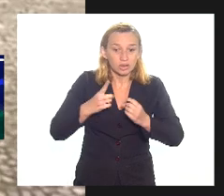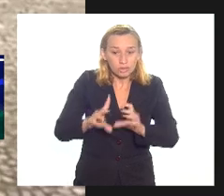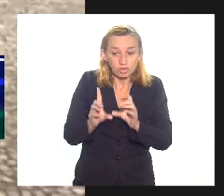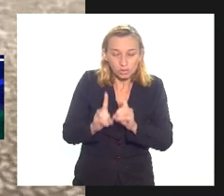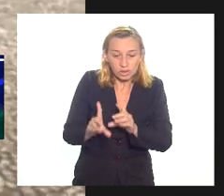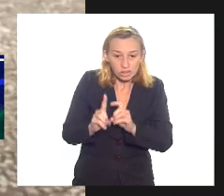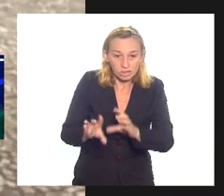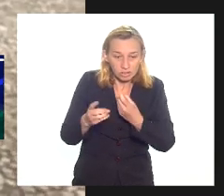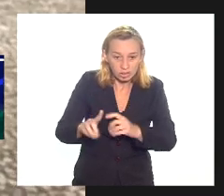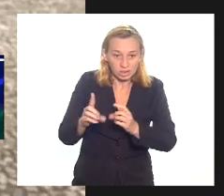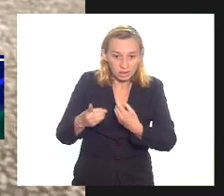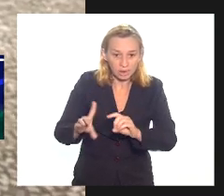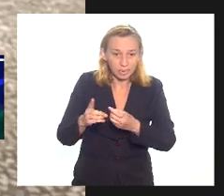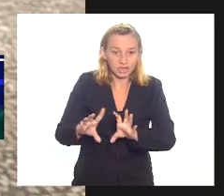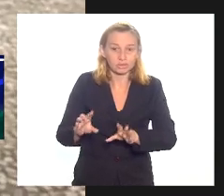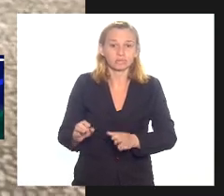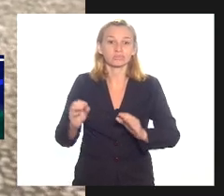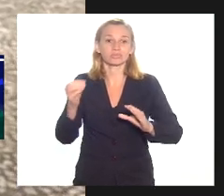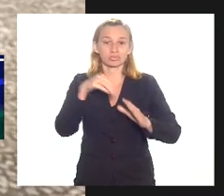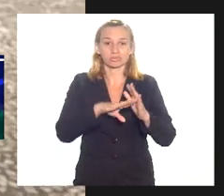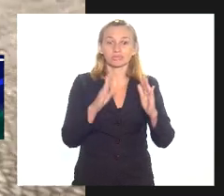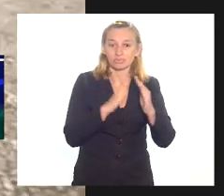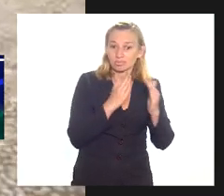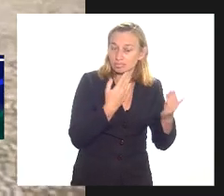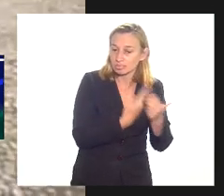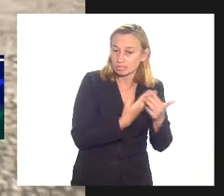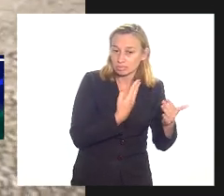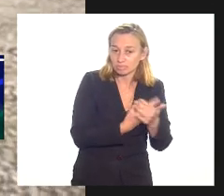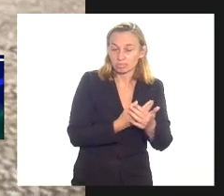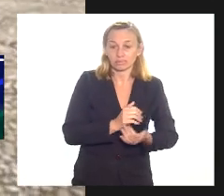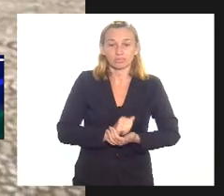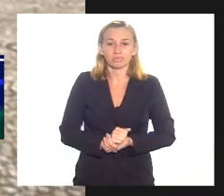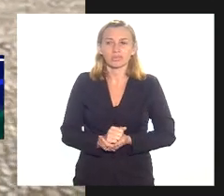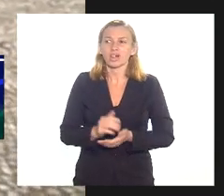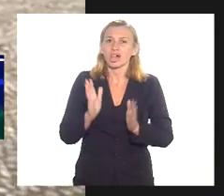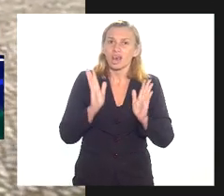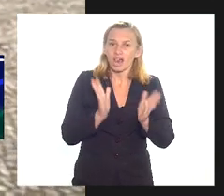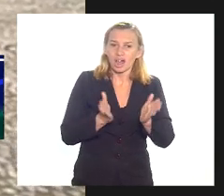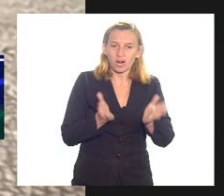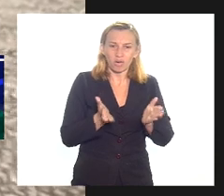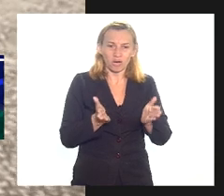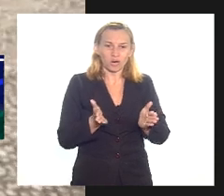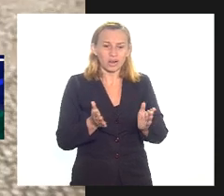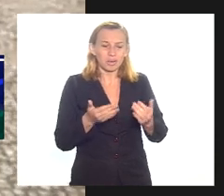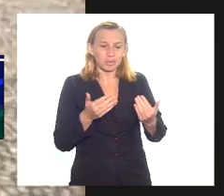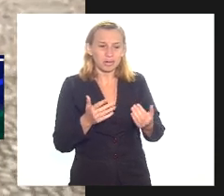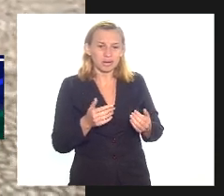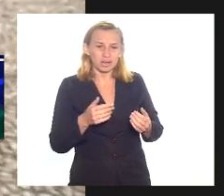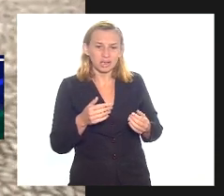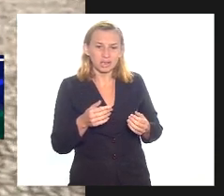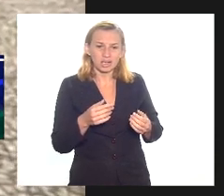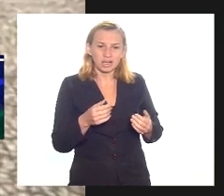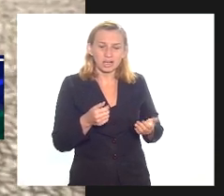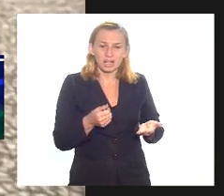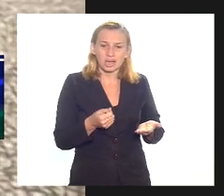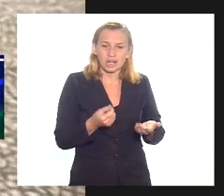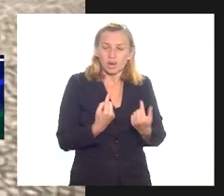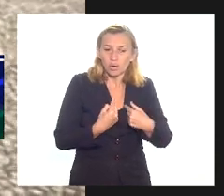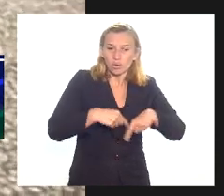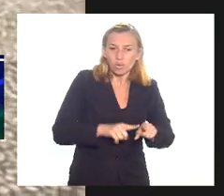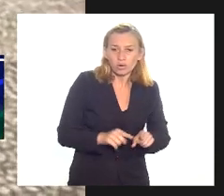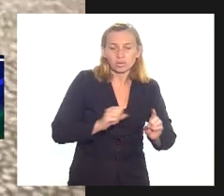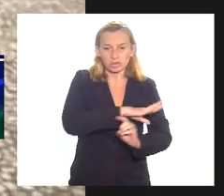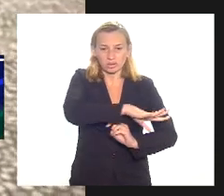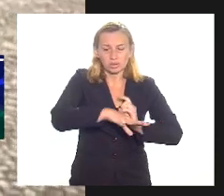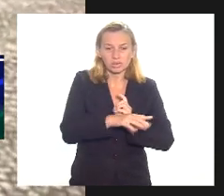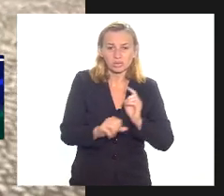sala de aula. E nesse momento, parecendo um tapa na cara da sociedade, uma lei é aprovada de forma